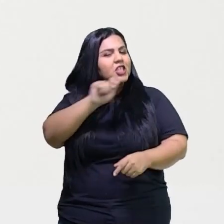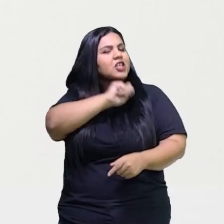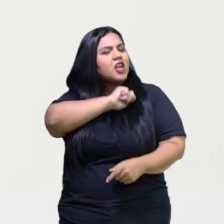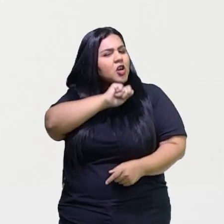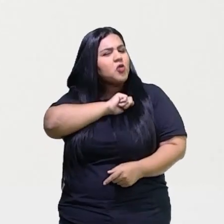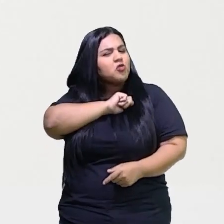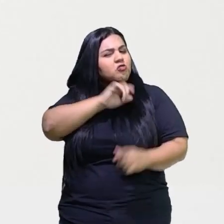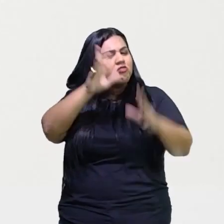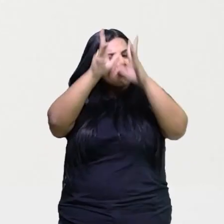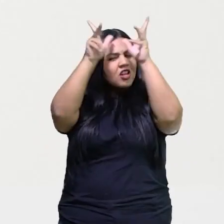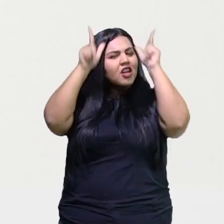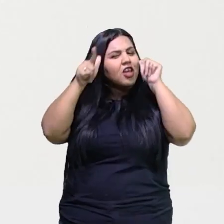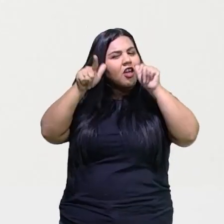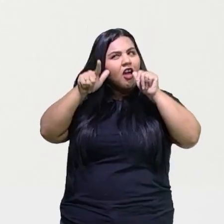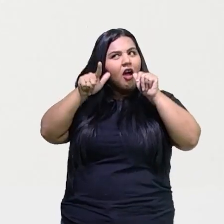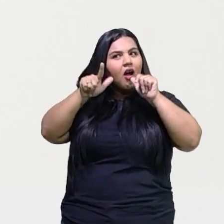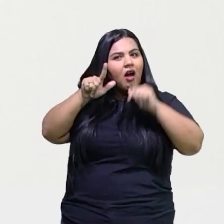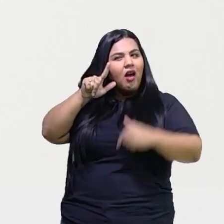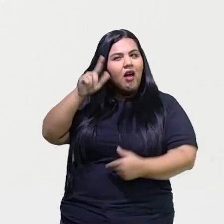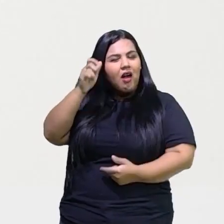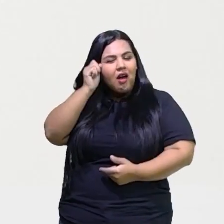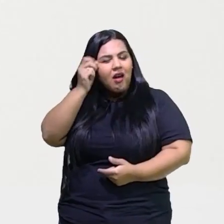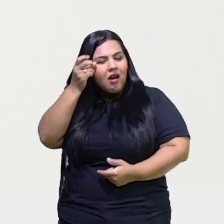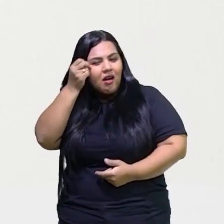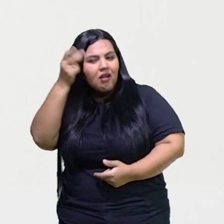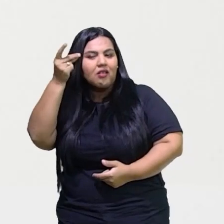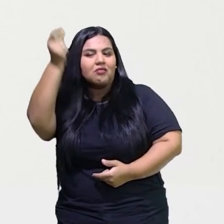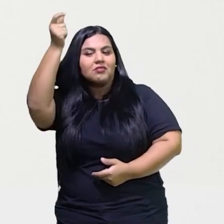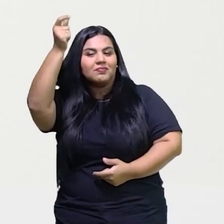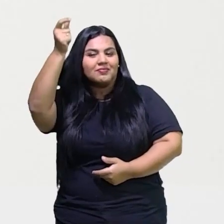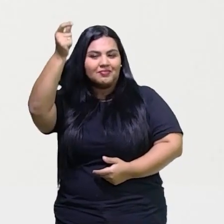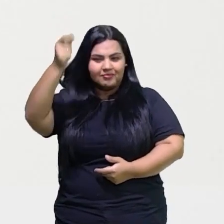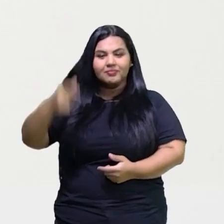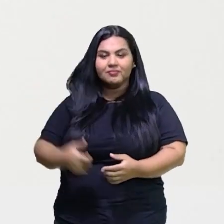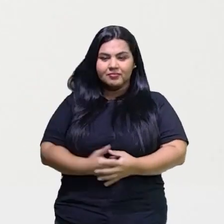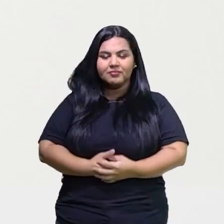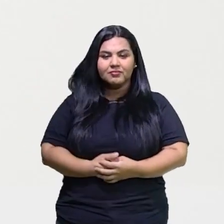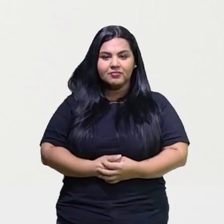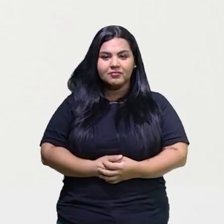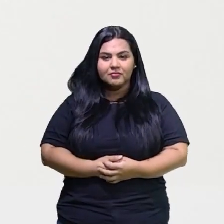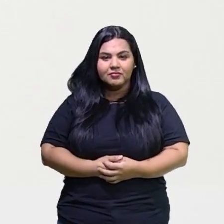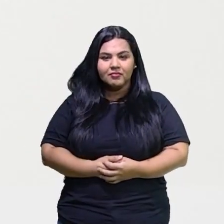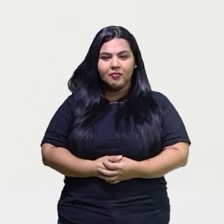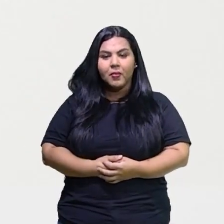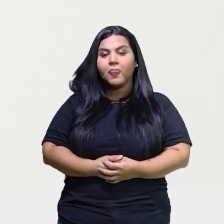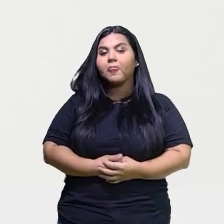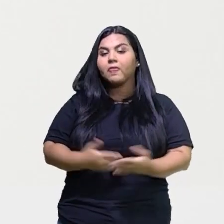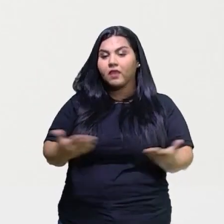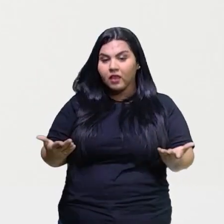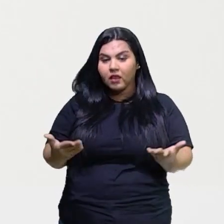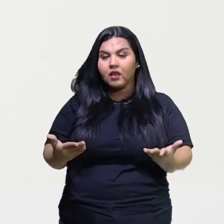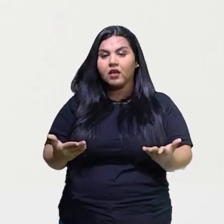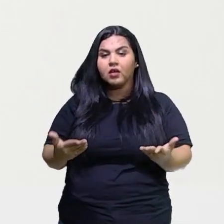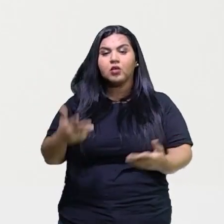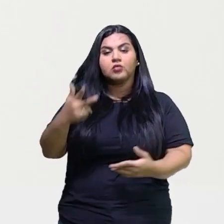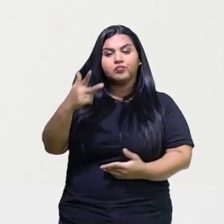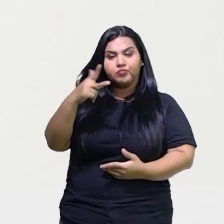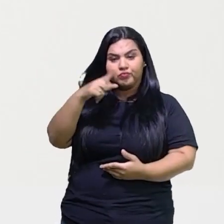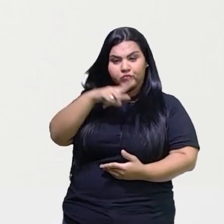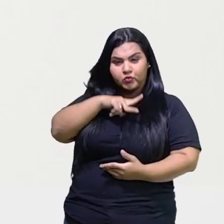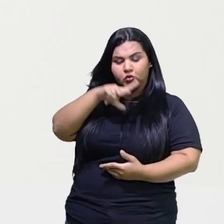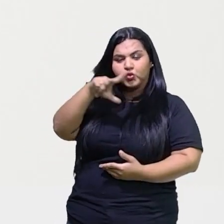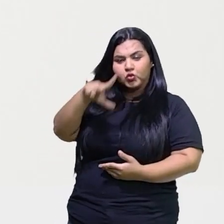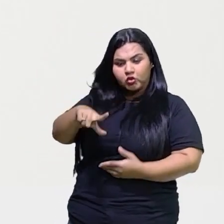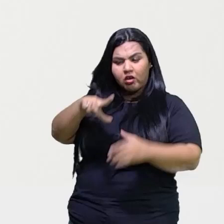leão pega a informação no ar, é aluno inteligente. Então essa aí está tranquilo, né? Portugal tinha dividido o Brasil em